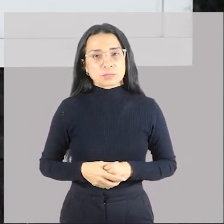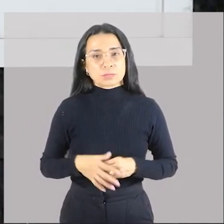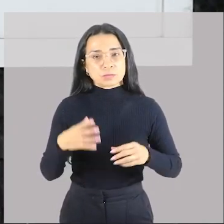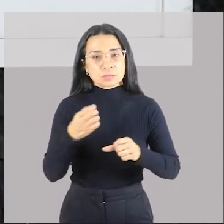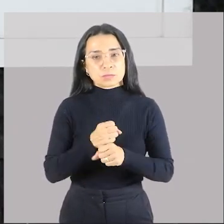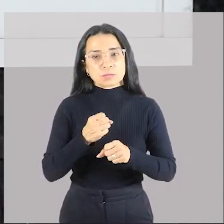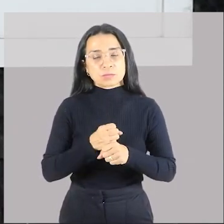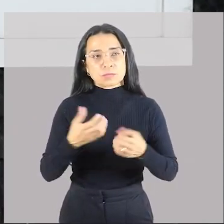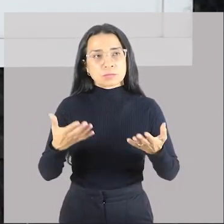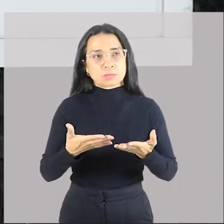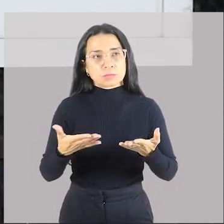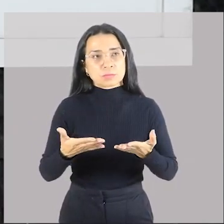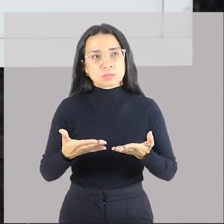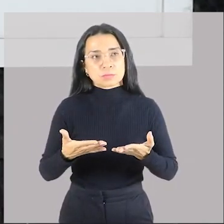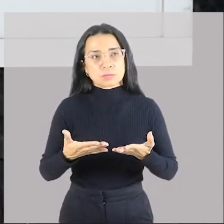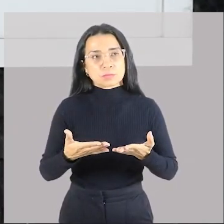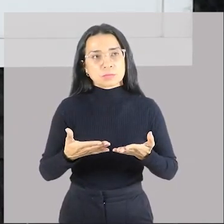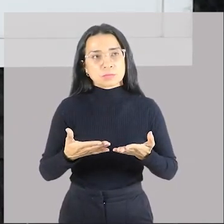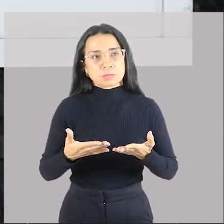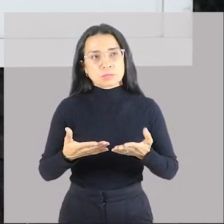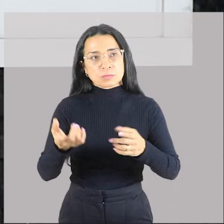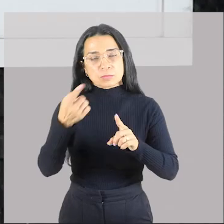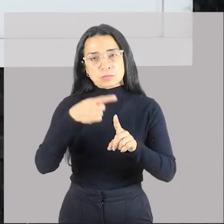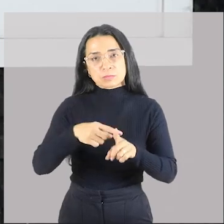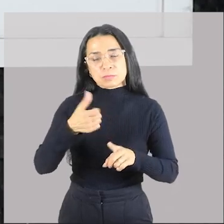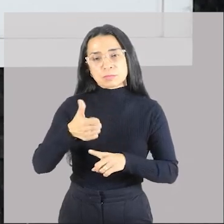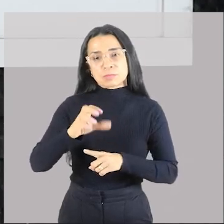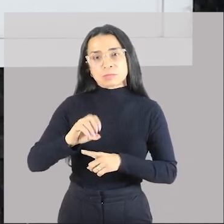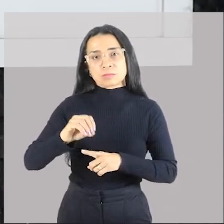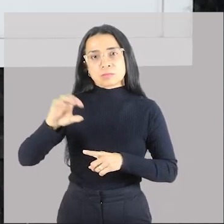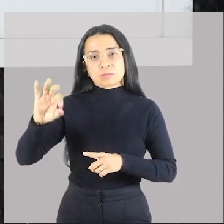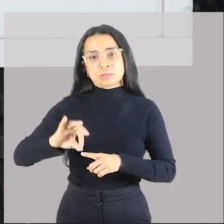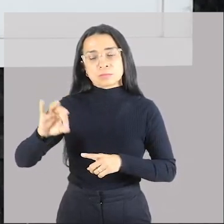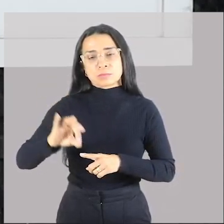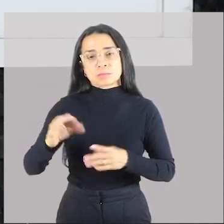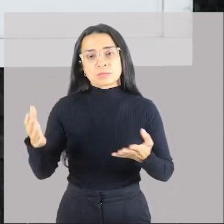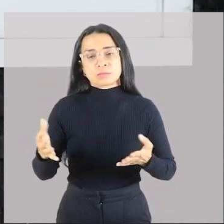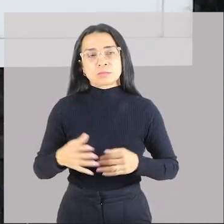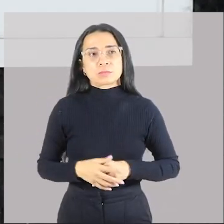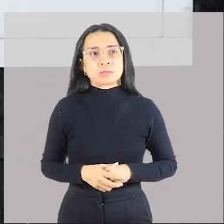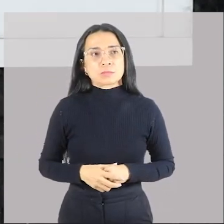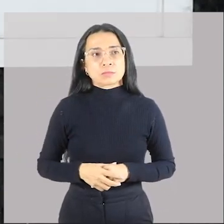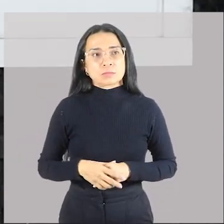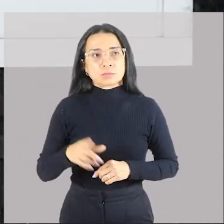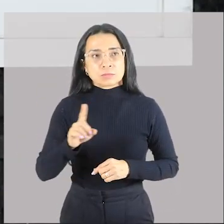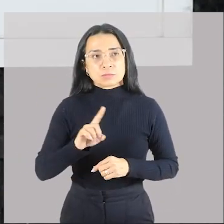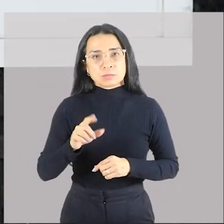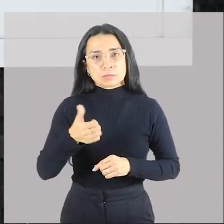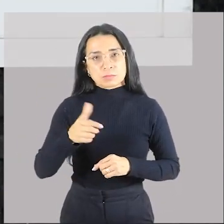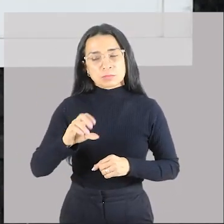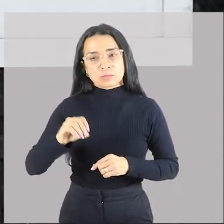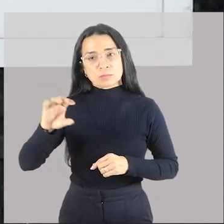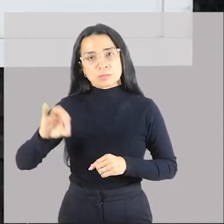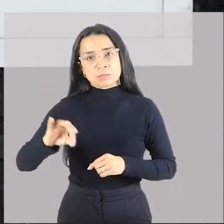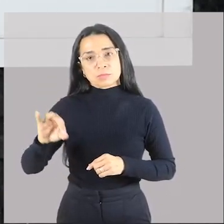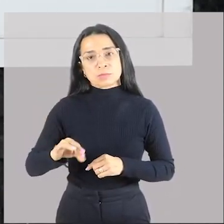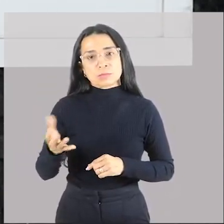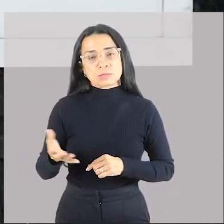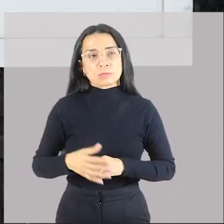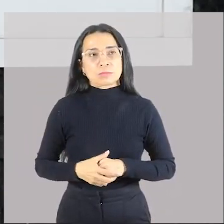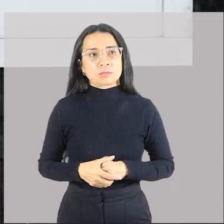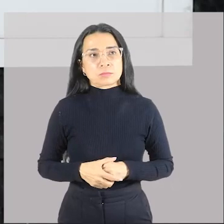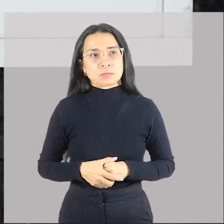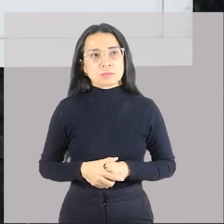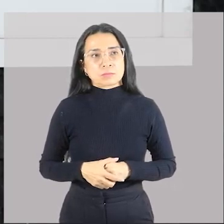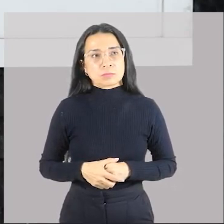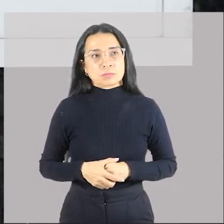calcular mais 10%. Só, meus queridos alunos, que não é 10% em cima de 1.000, é 10%